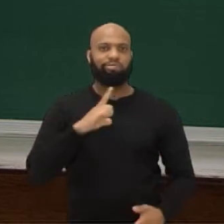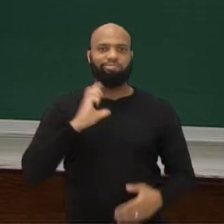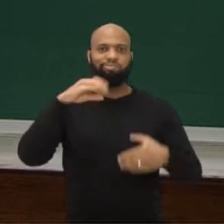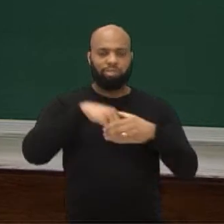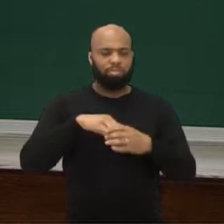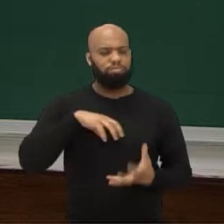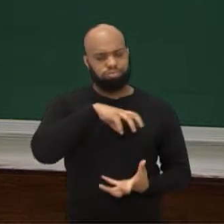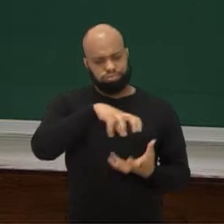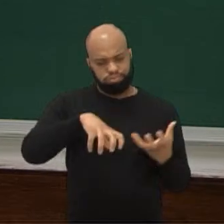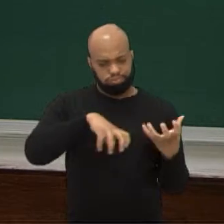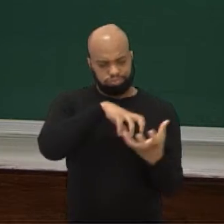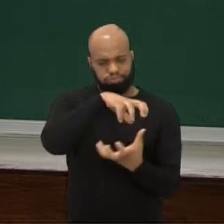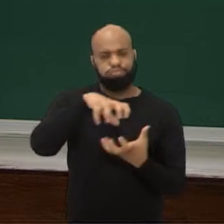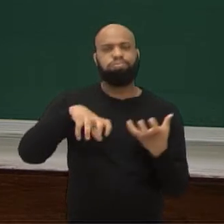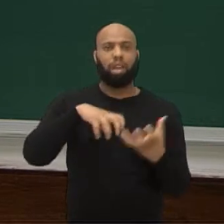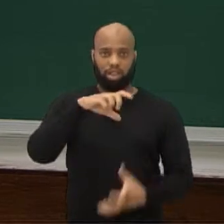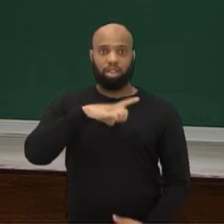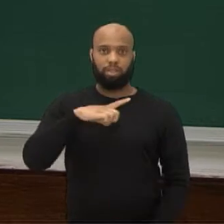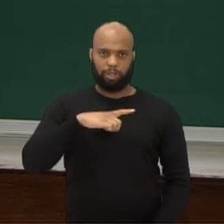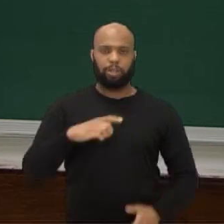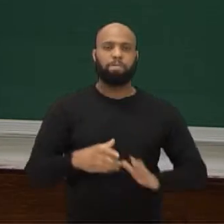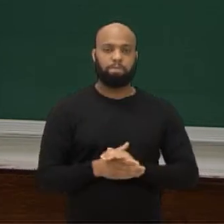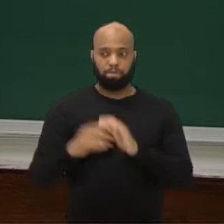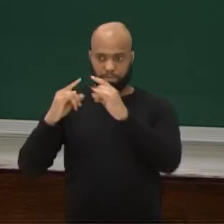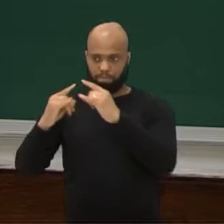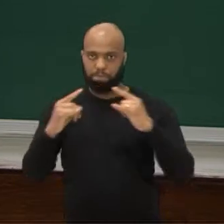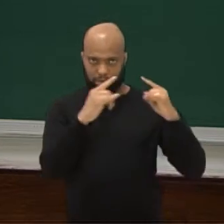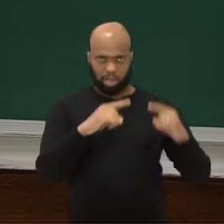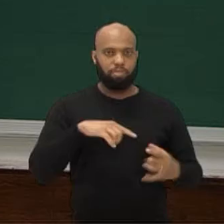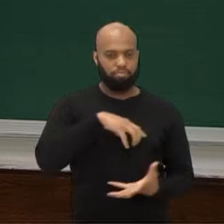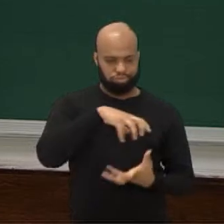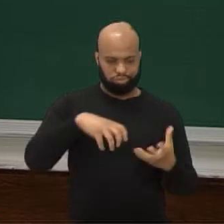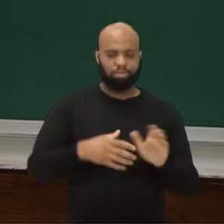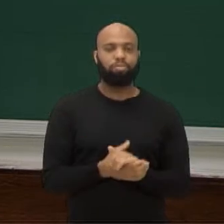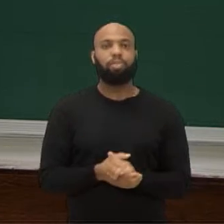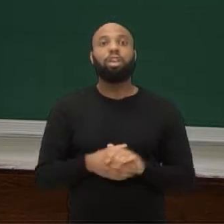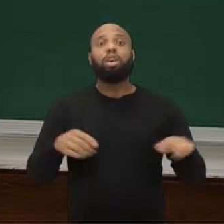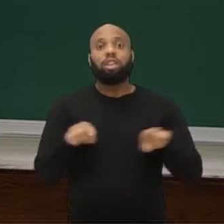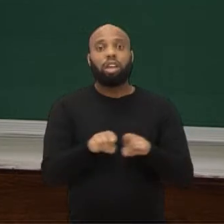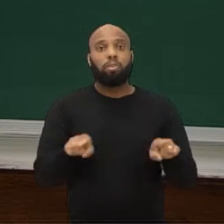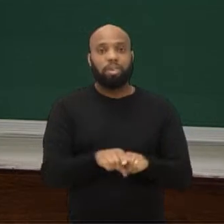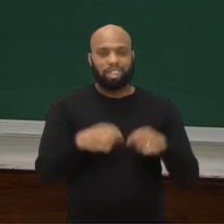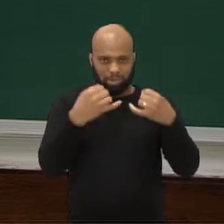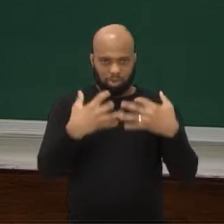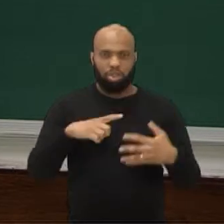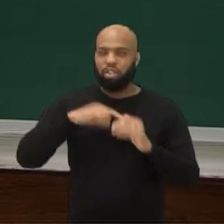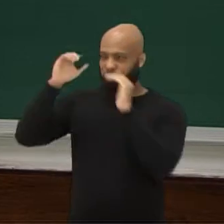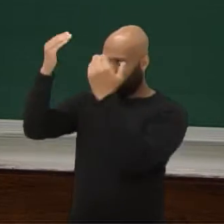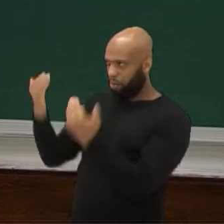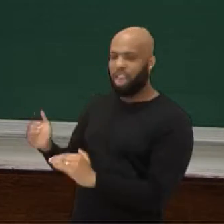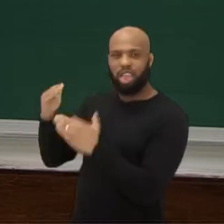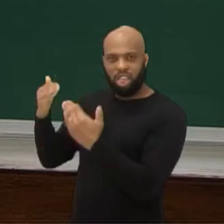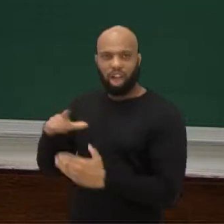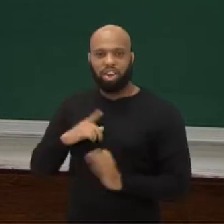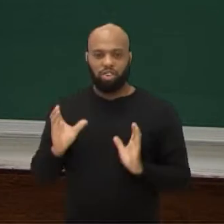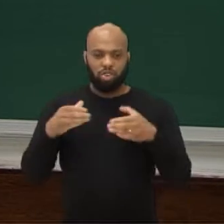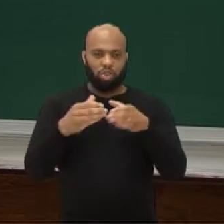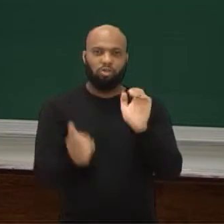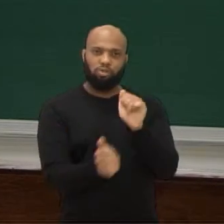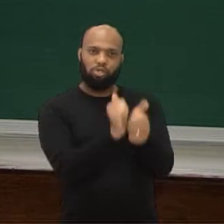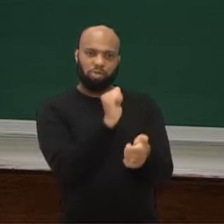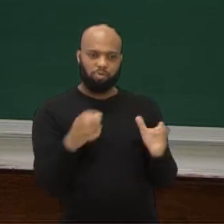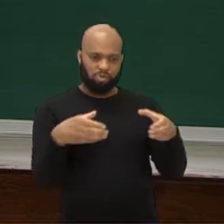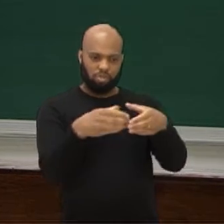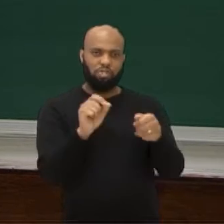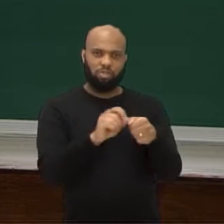nessa rebelião, naquela rebelião da cabanagem. E lembra que nós até mencionamos daquela homenagem que um time de futebol fez na